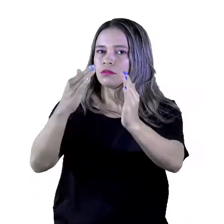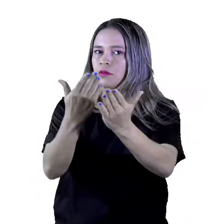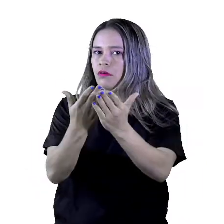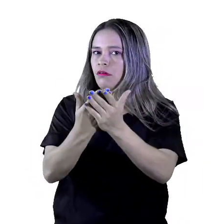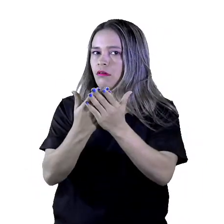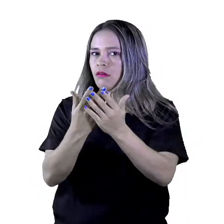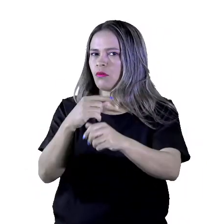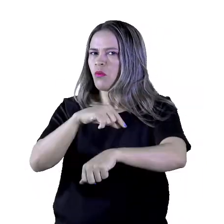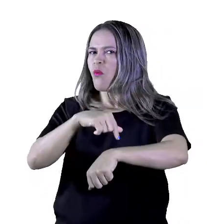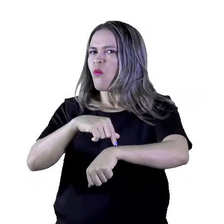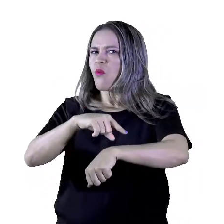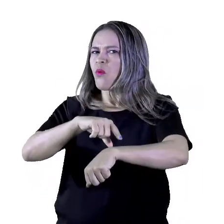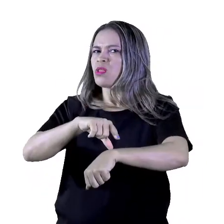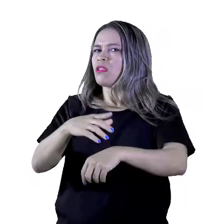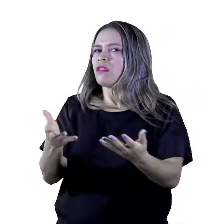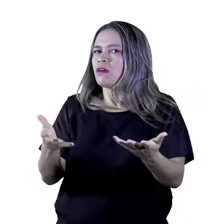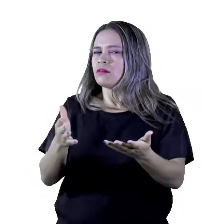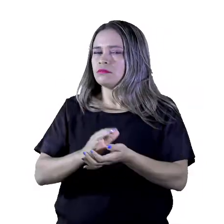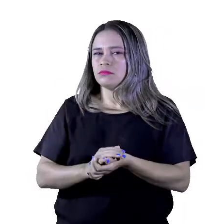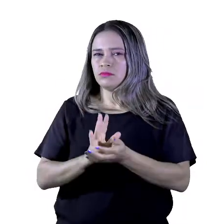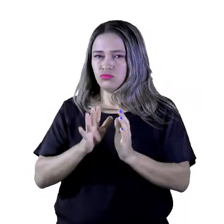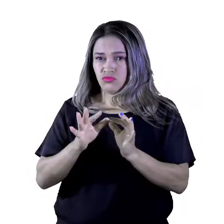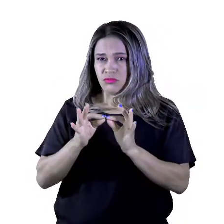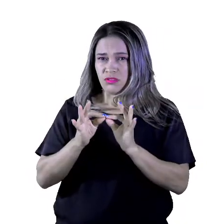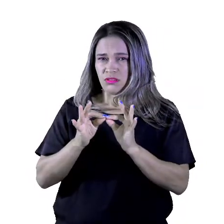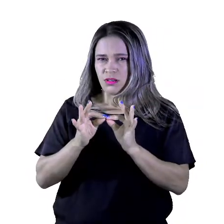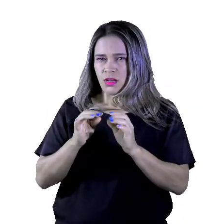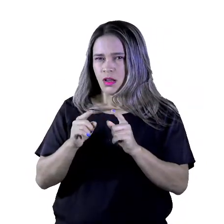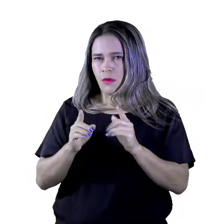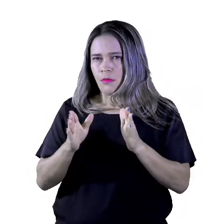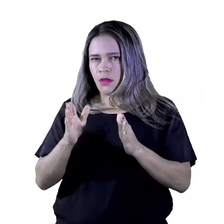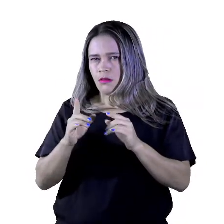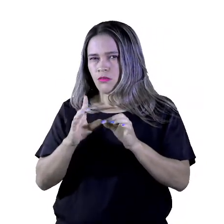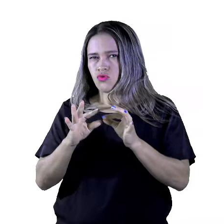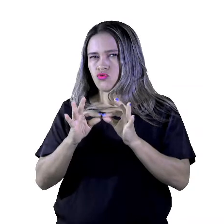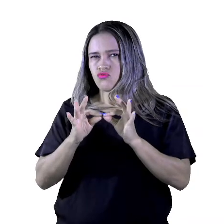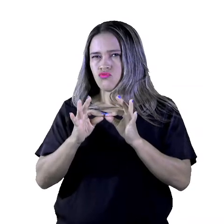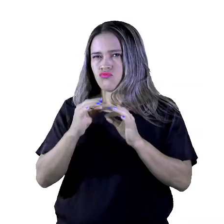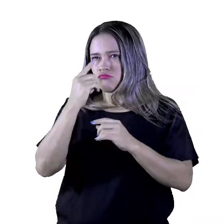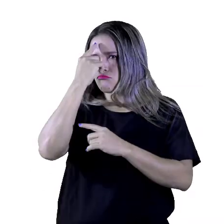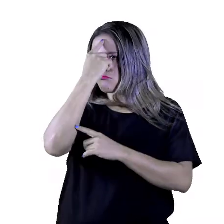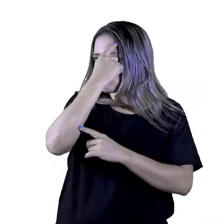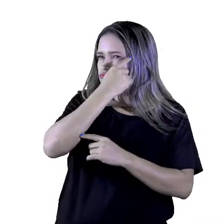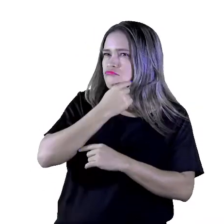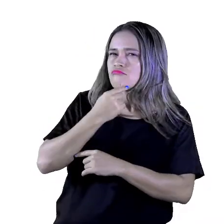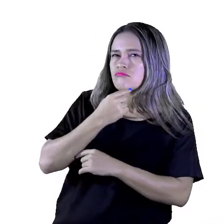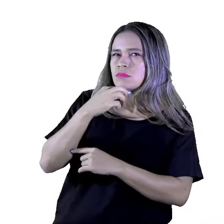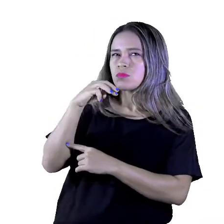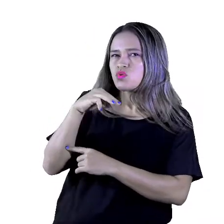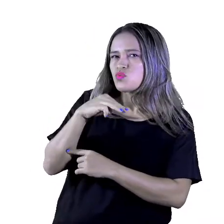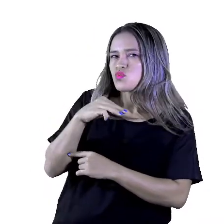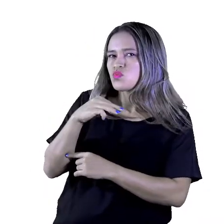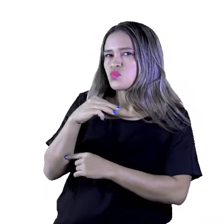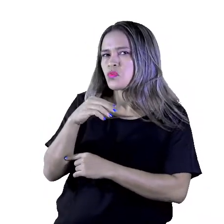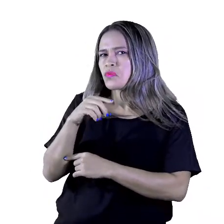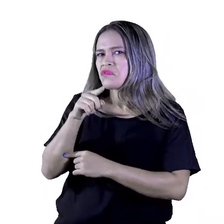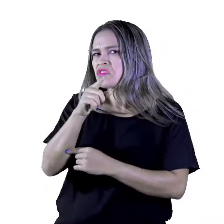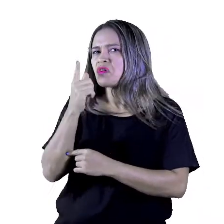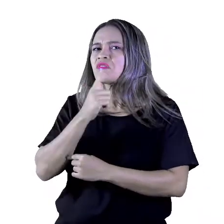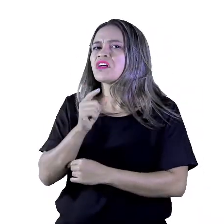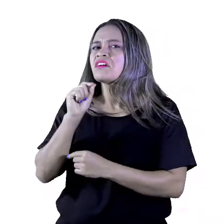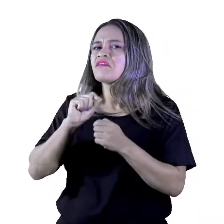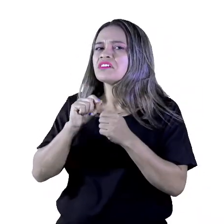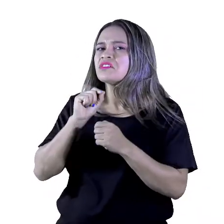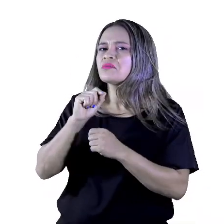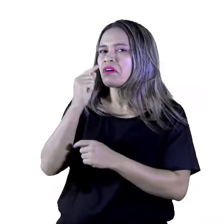Você já mediu alguma coisa que você faz, por exemplo, em 30 minutos, O que você consegue fazer em 30 minutos?